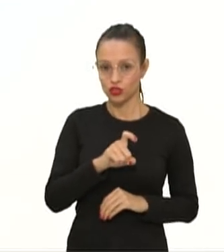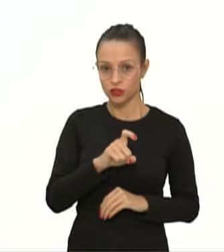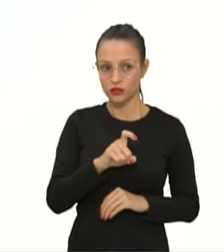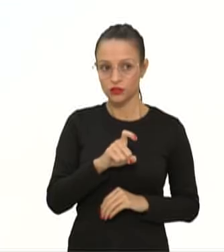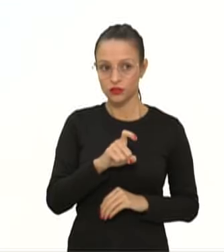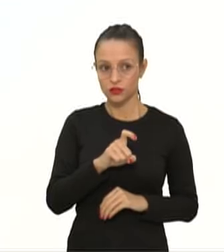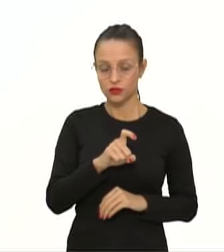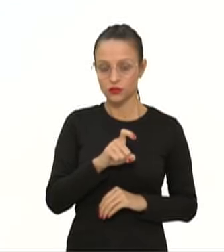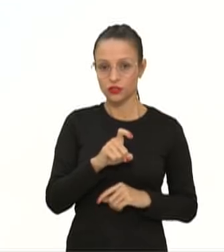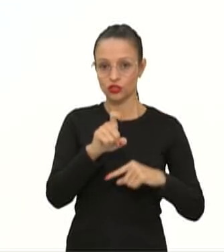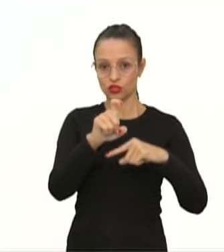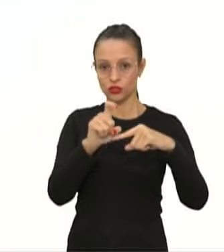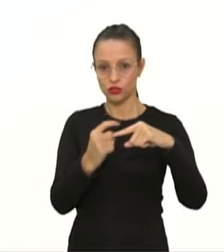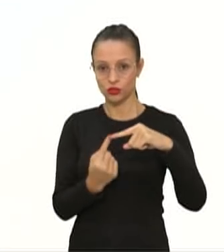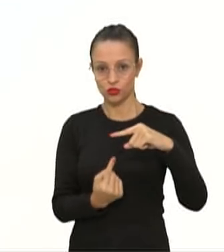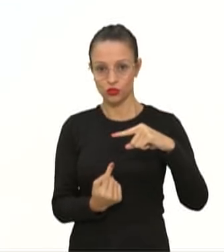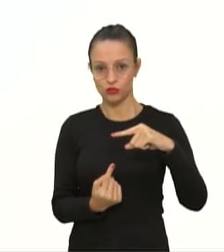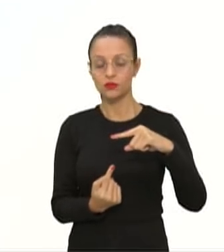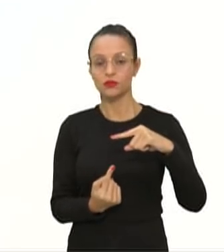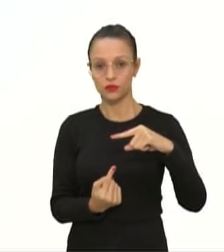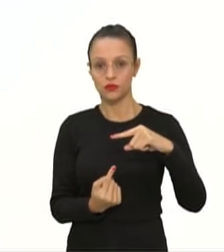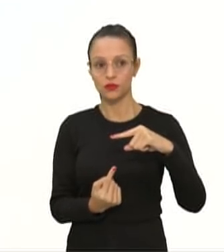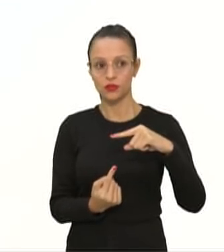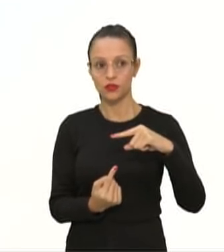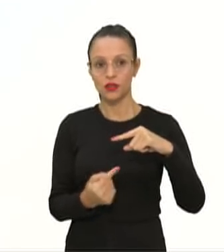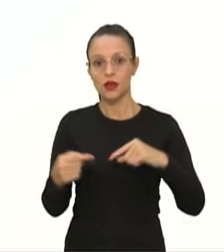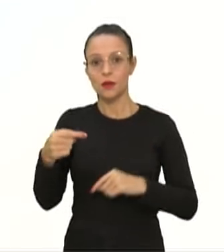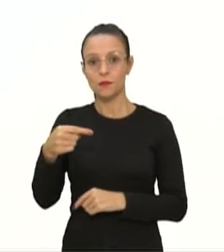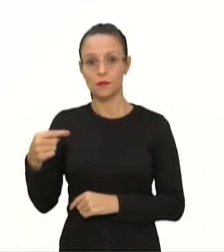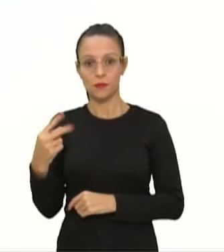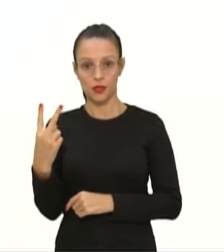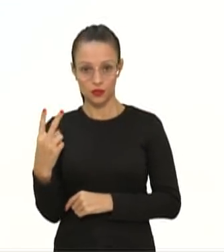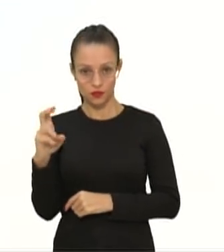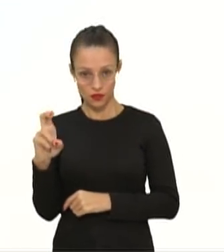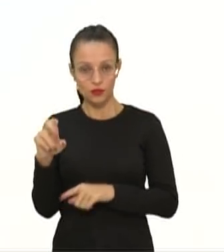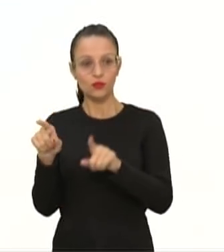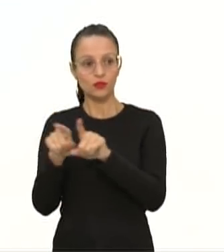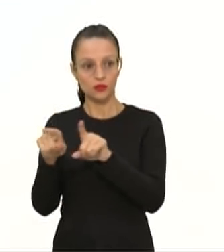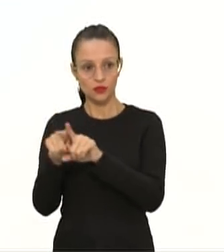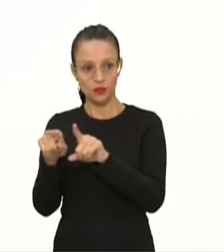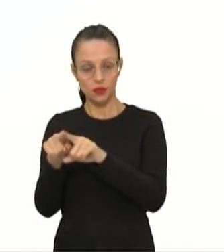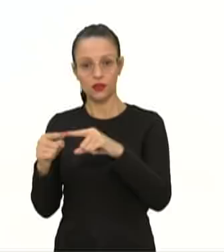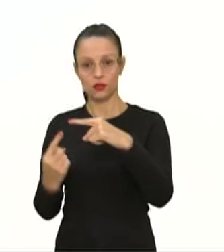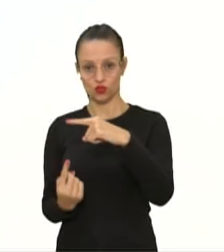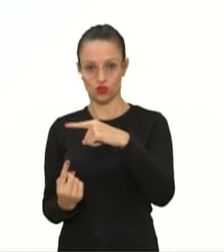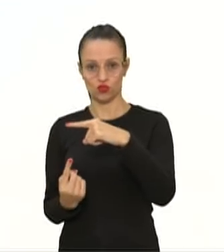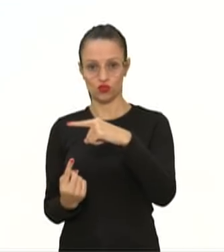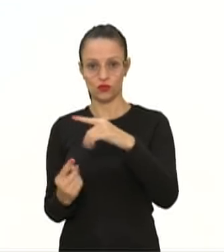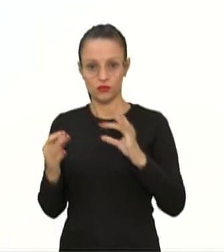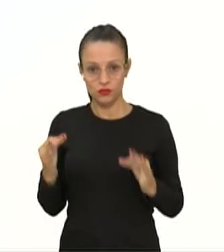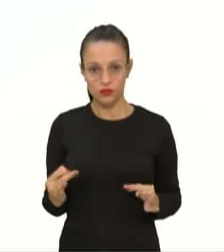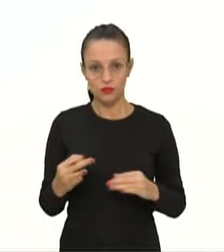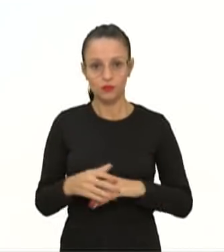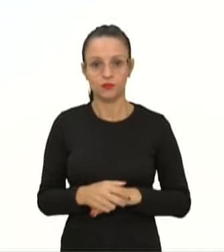com o denominador 1, negativo, subtraindo. E o menos 25 também veio subtraindo com o denominador 1.